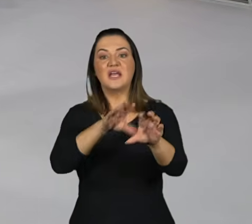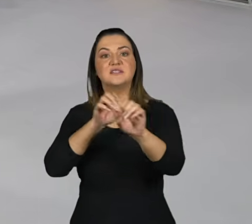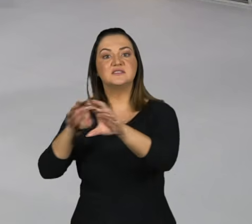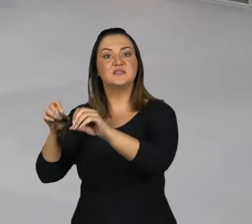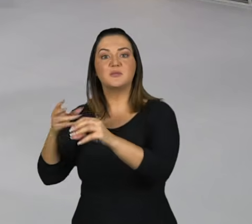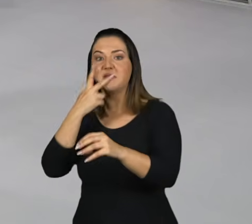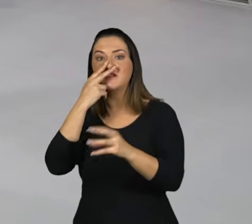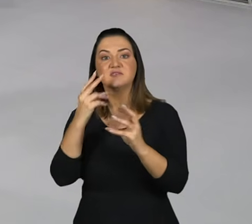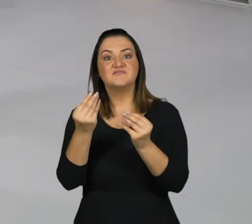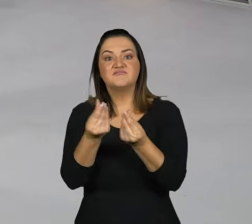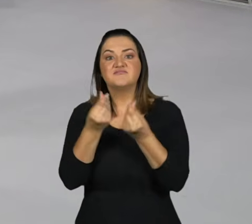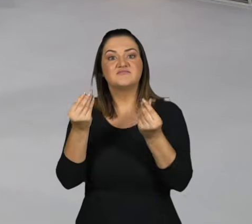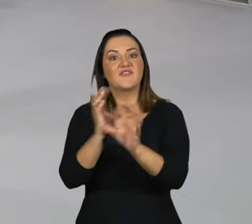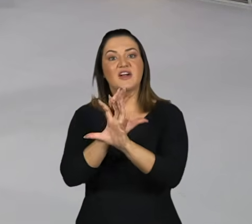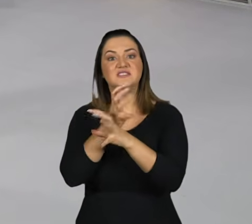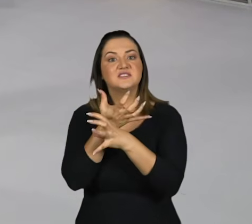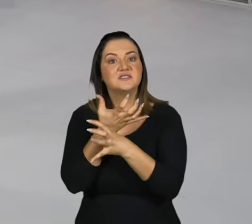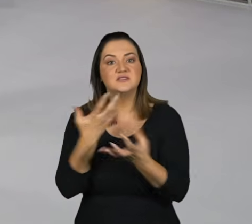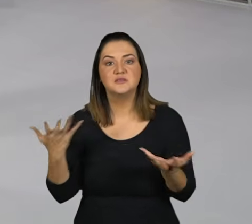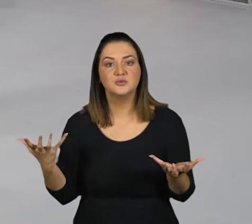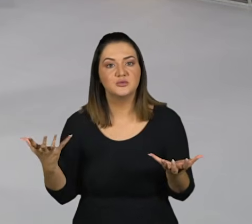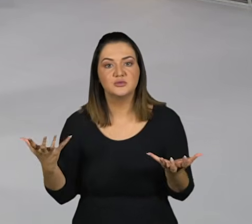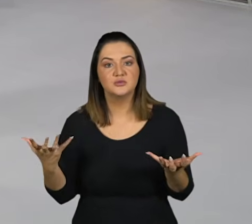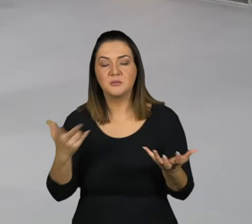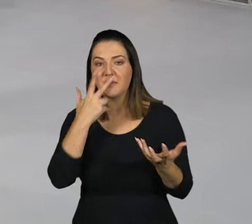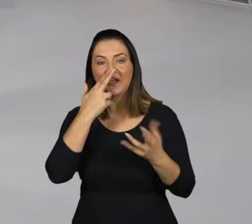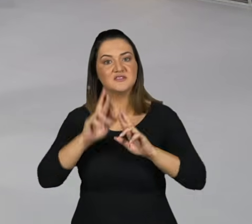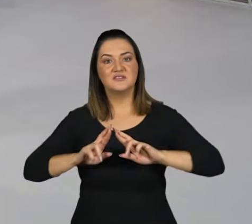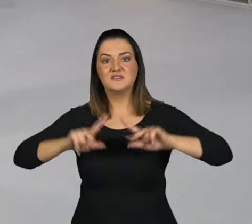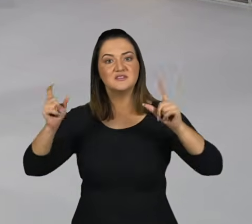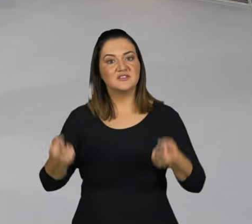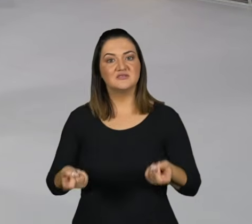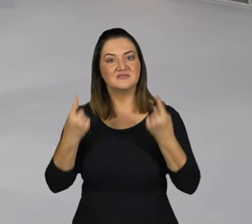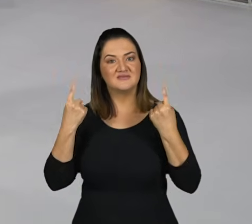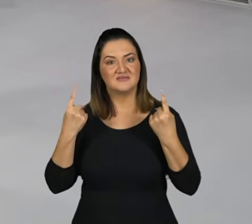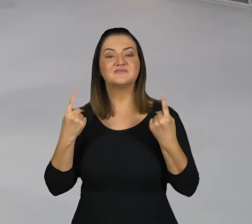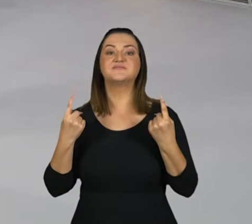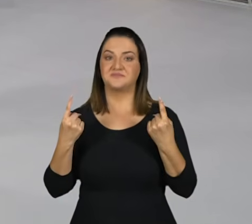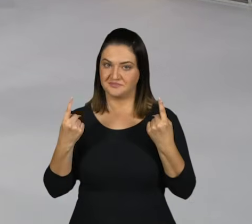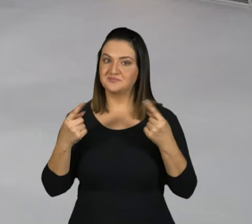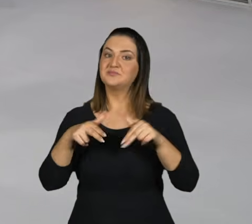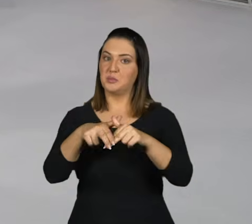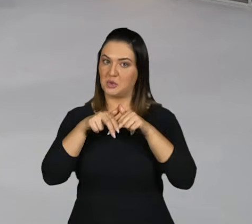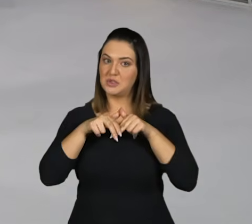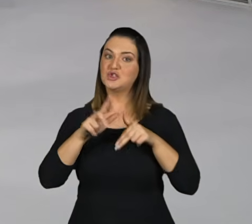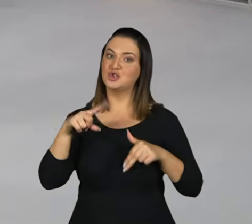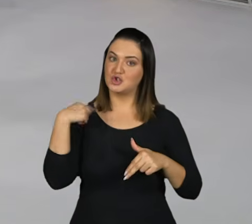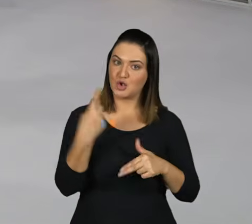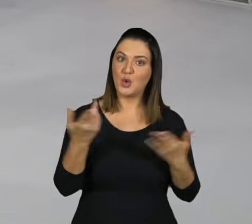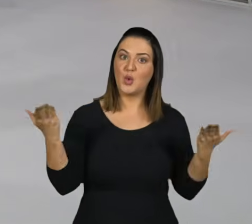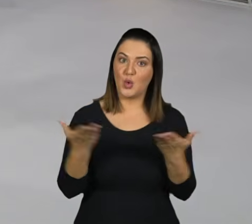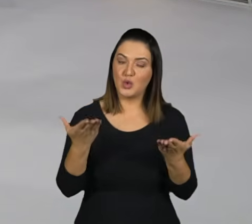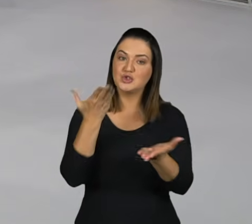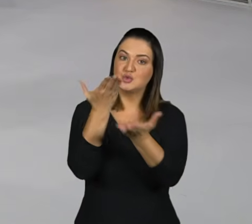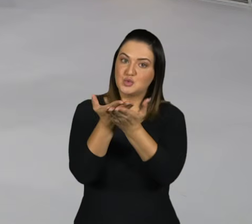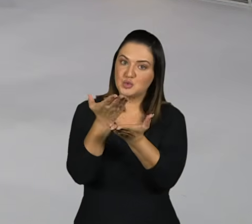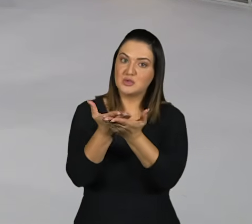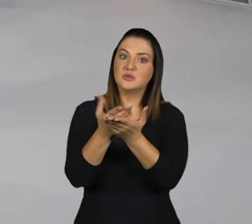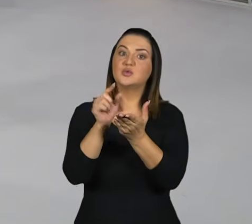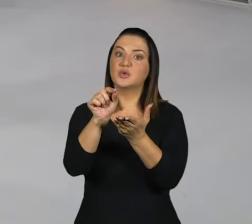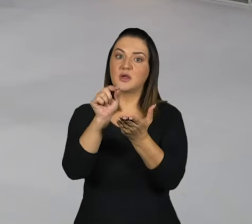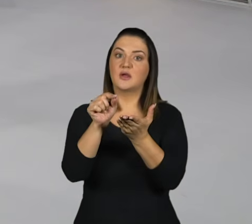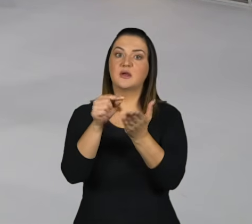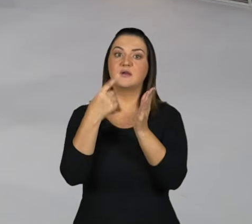valor. Tudo mais passa a ser diferente. Por isso, nós estamos aqui na série O